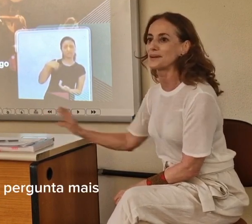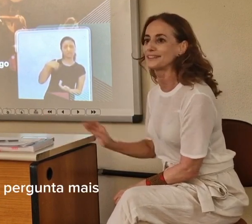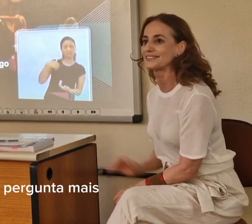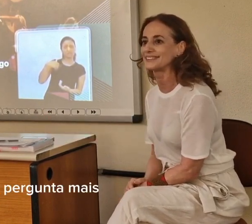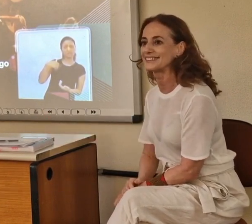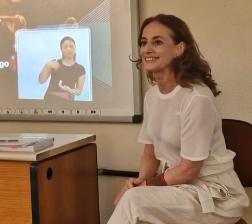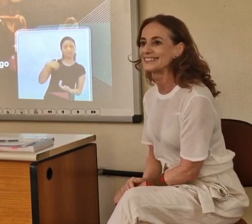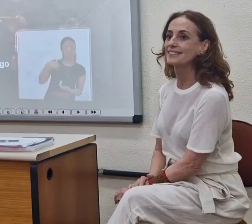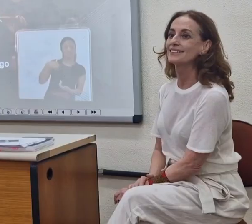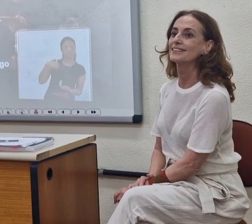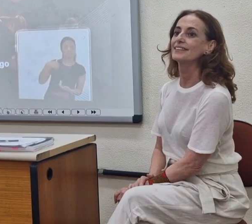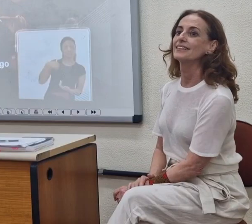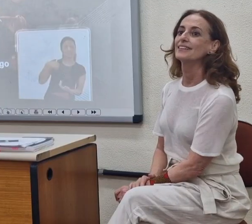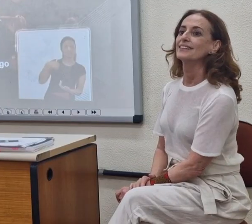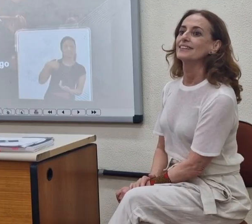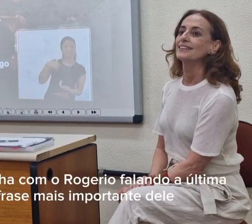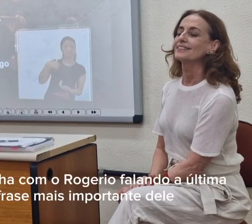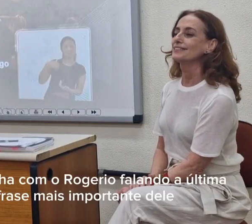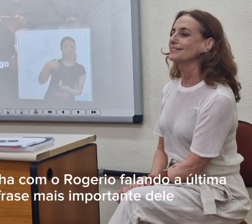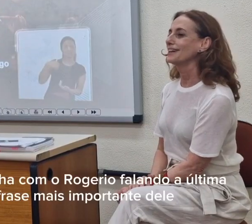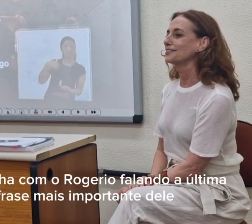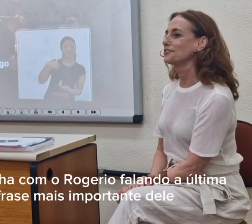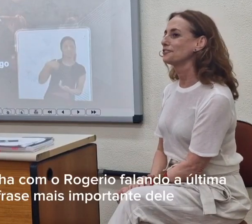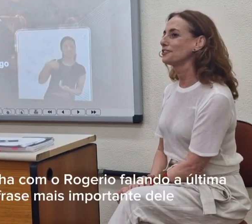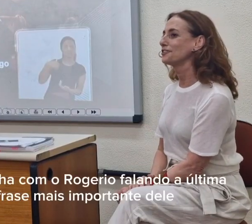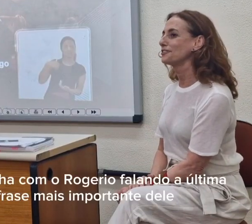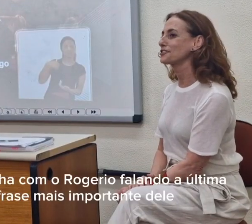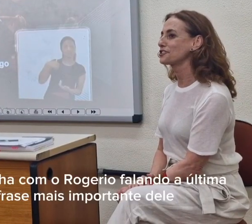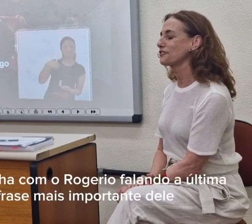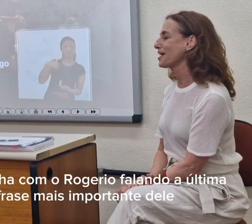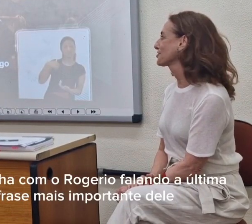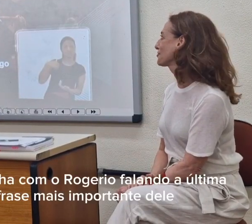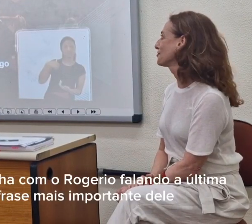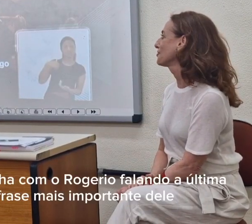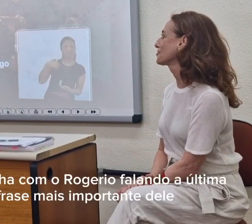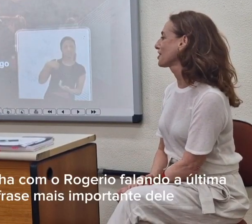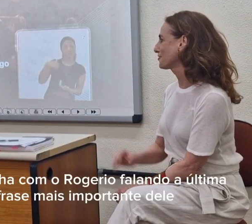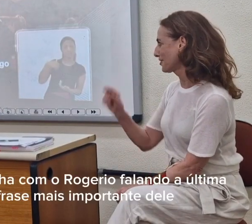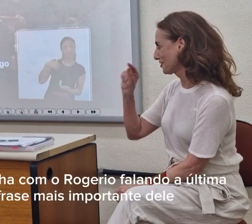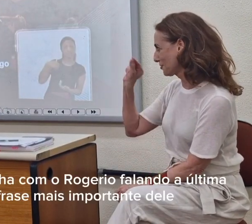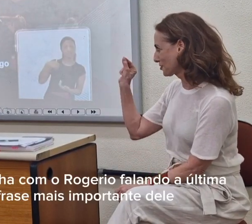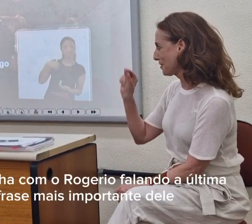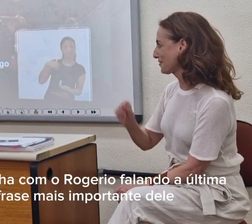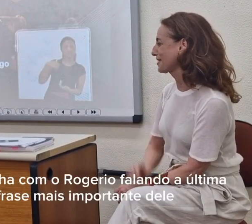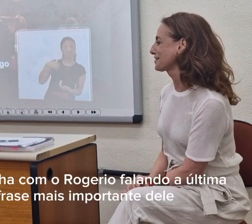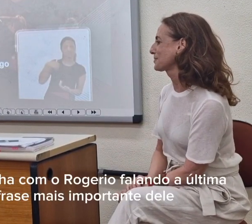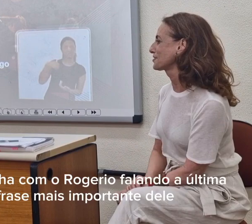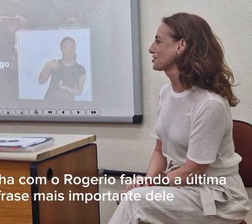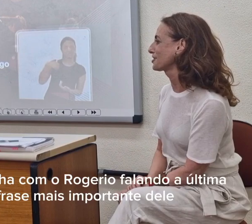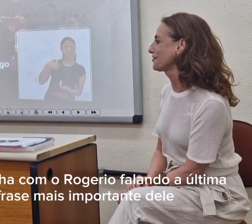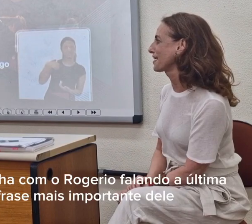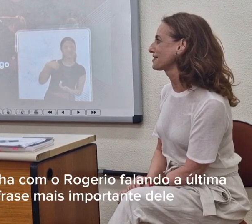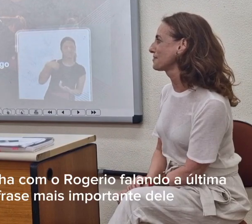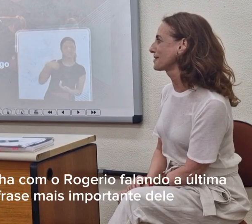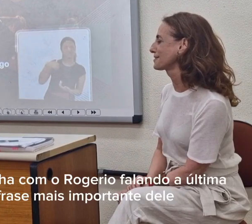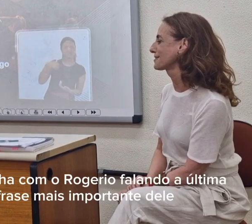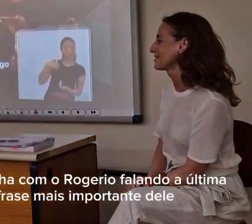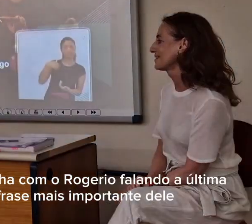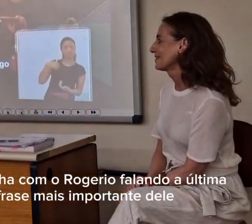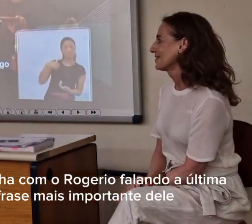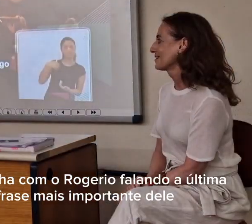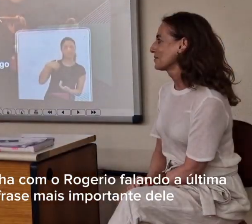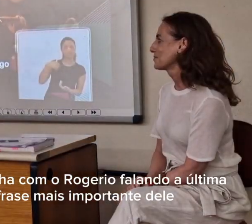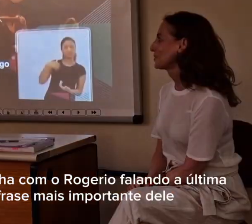pode ter mais. Então tá, então eu vou. A gente fecha com o Rogério falando a última frase pra gente, a frase